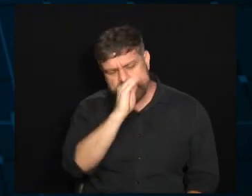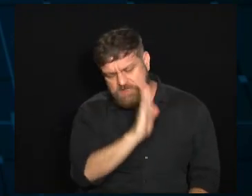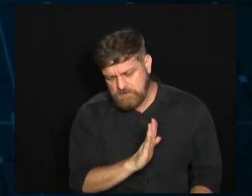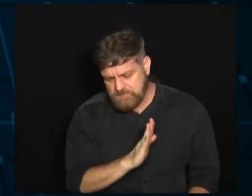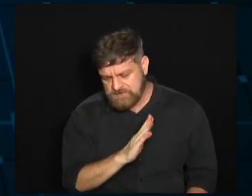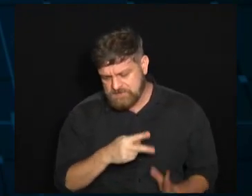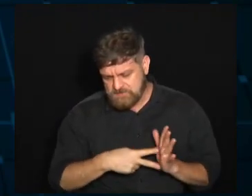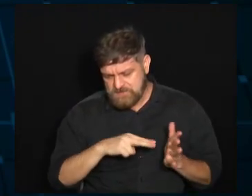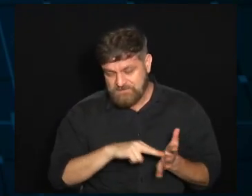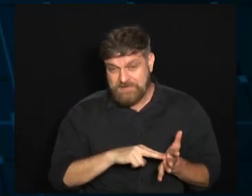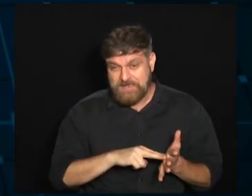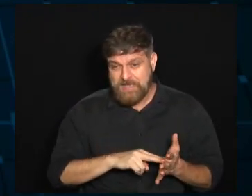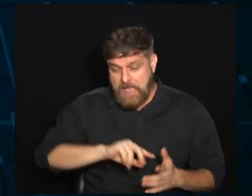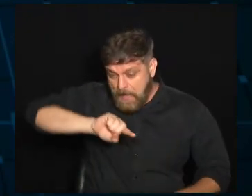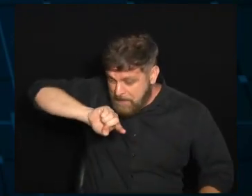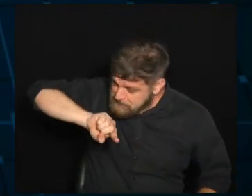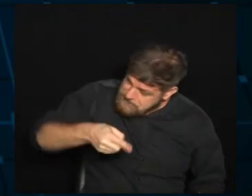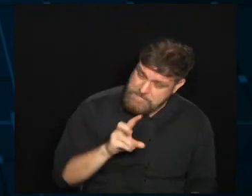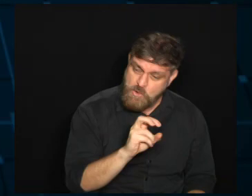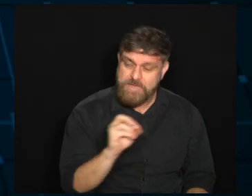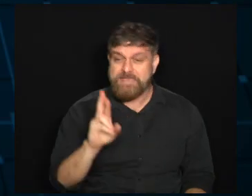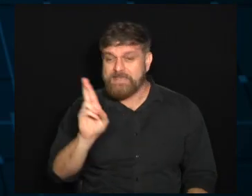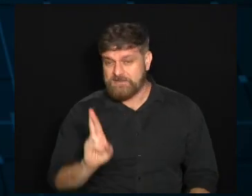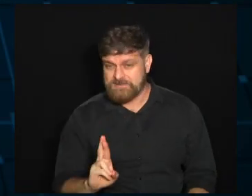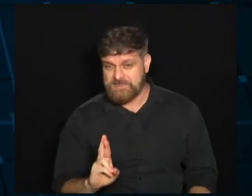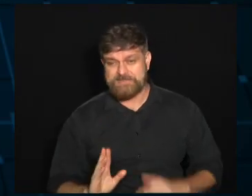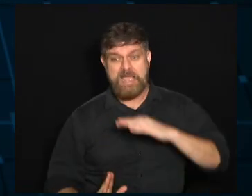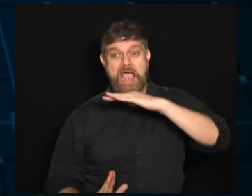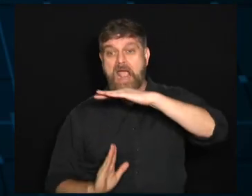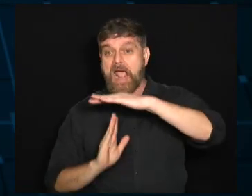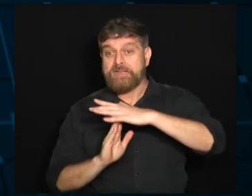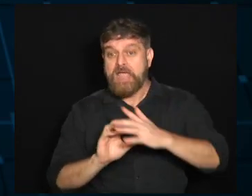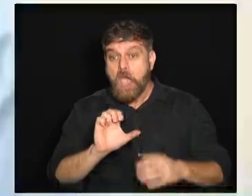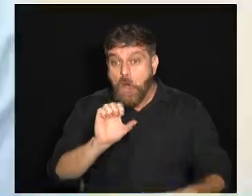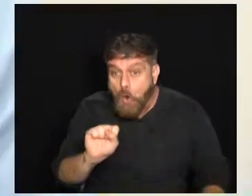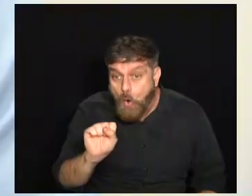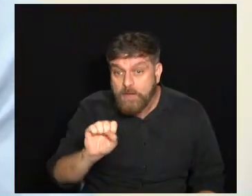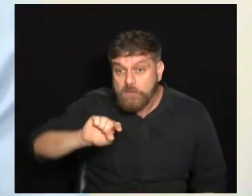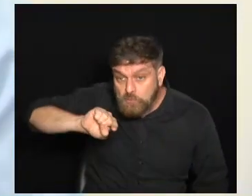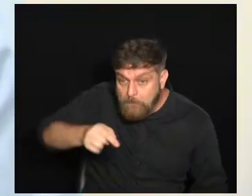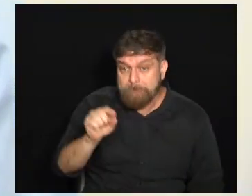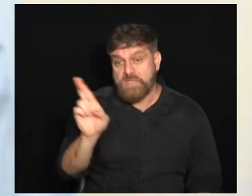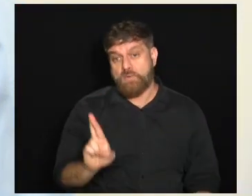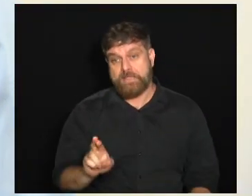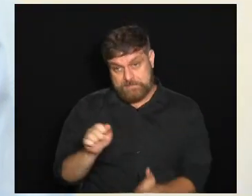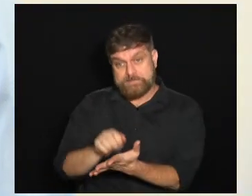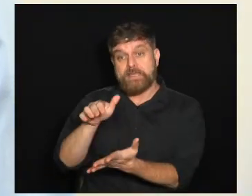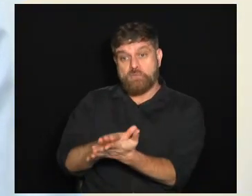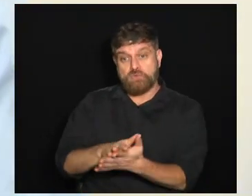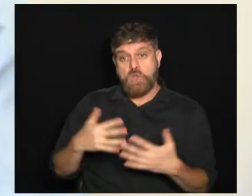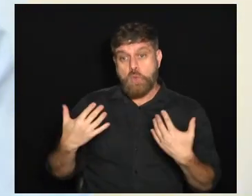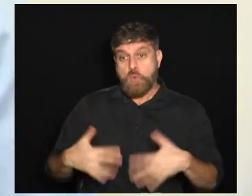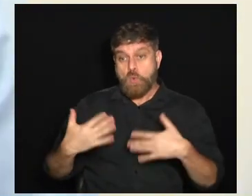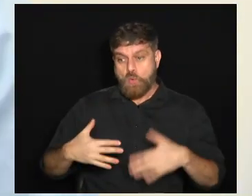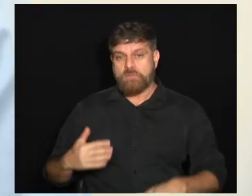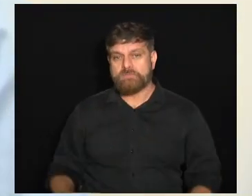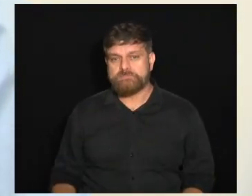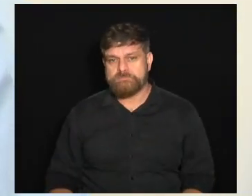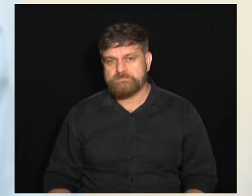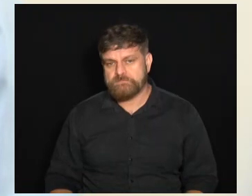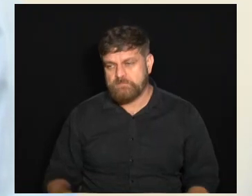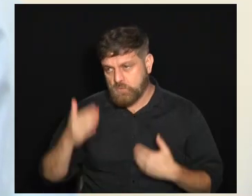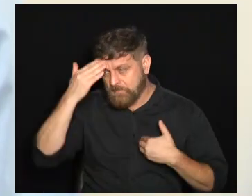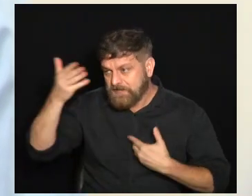R$1.200, R$1.500 até R$8.000, né? Muito obrigado, né, por dividir aí